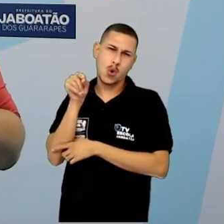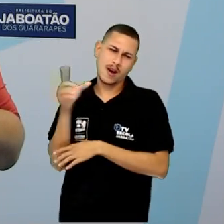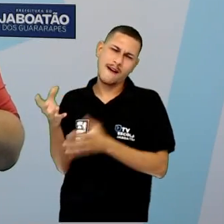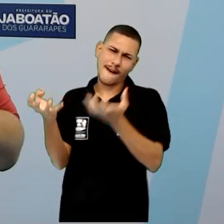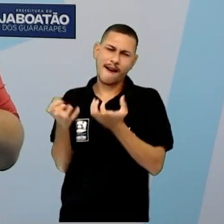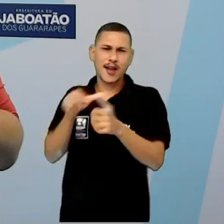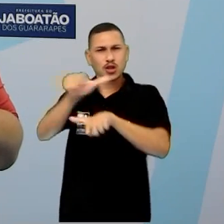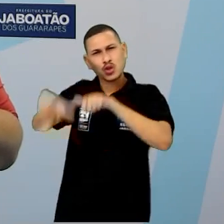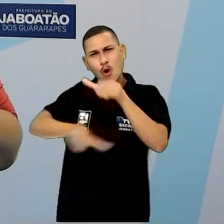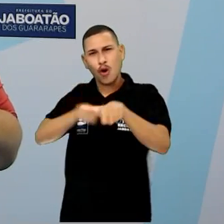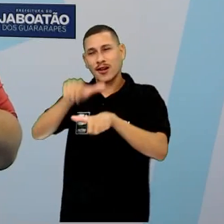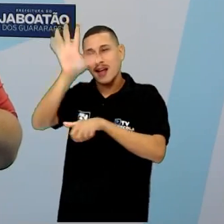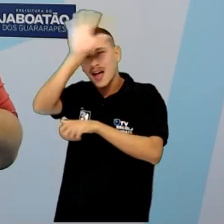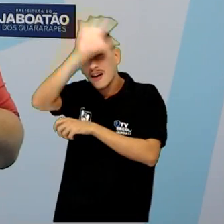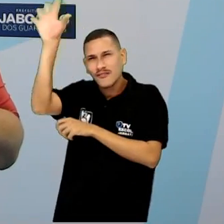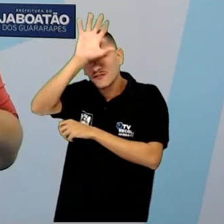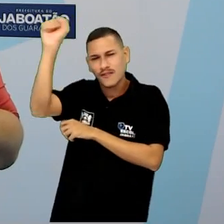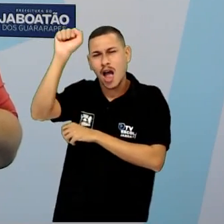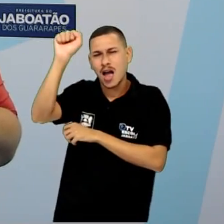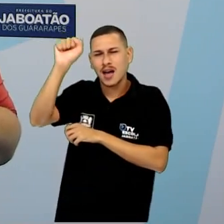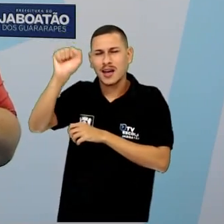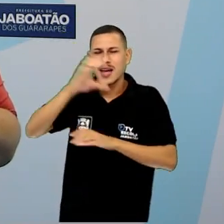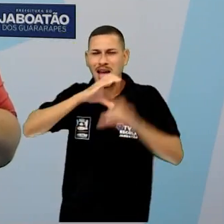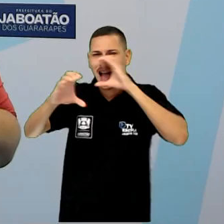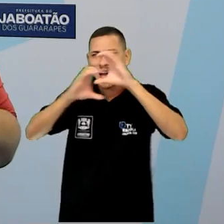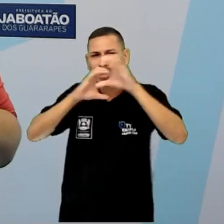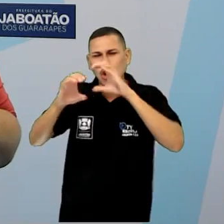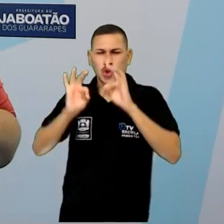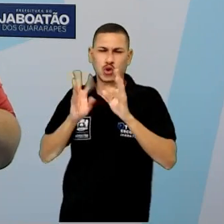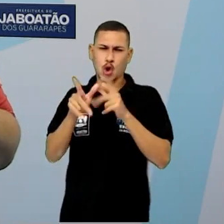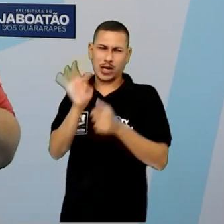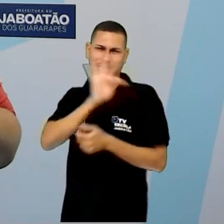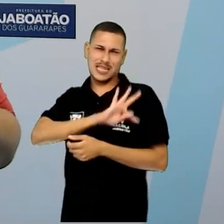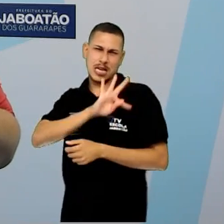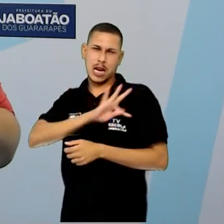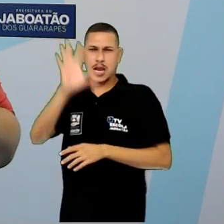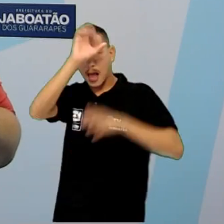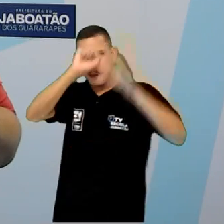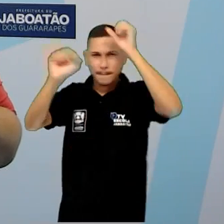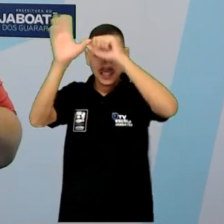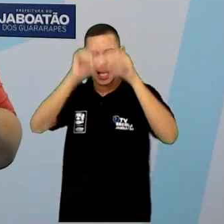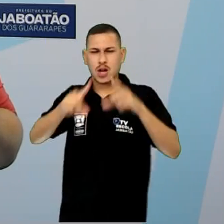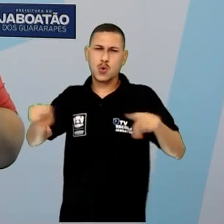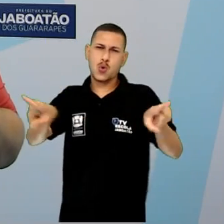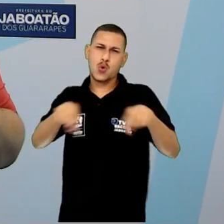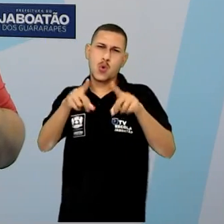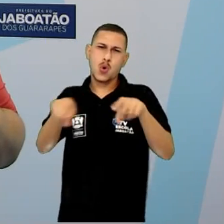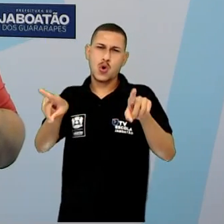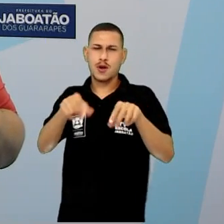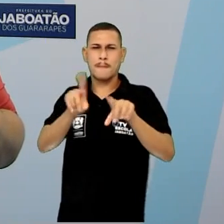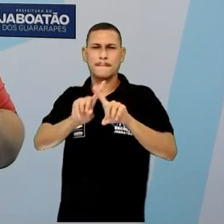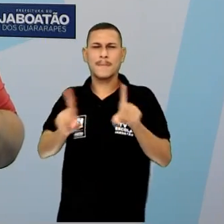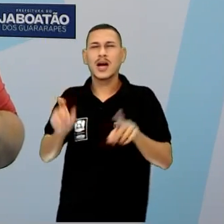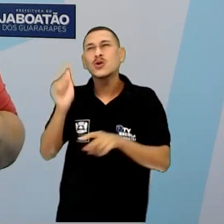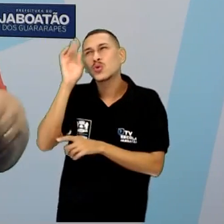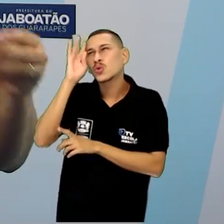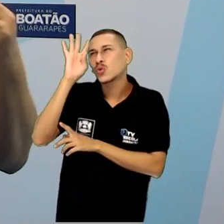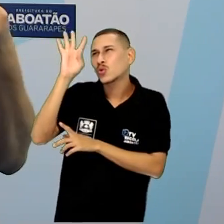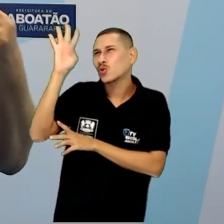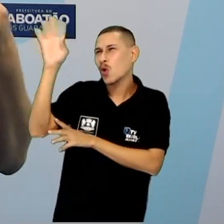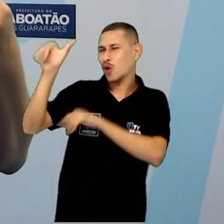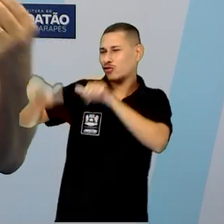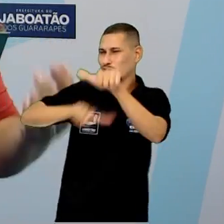uma famosa cantora. Aprenderia todas as técnicas com o magnífico coral. Seu gigantesco sonho